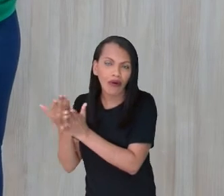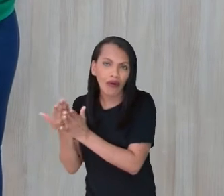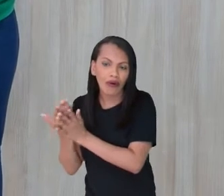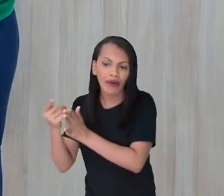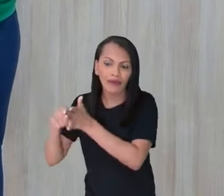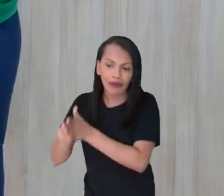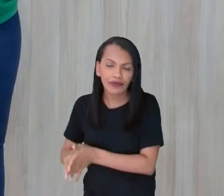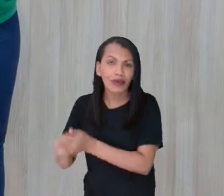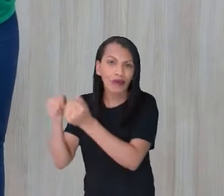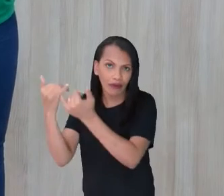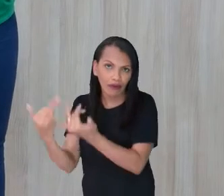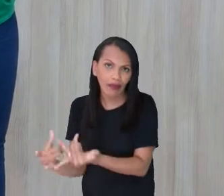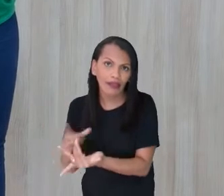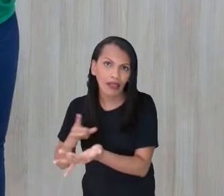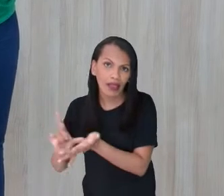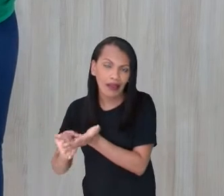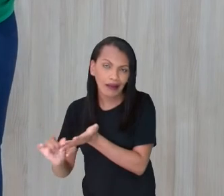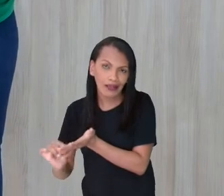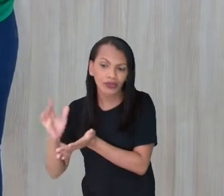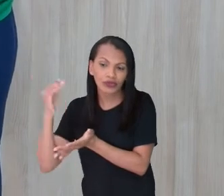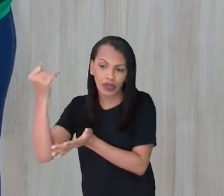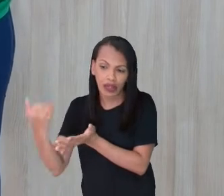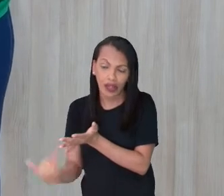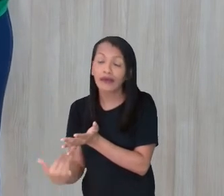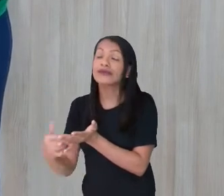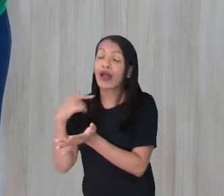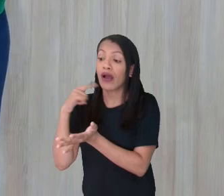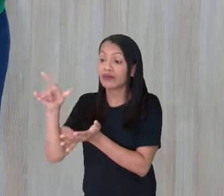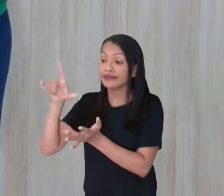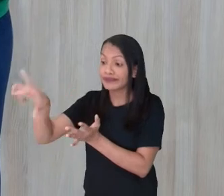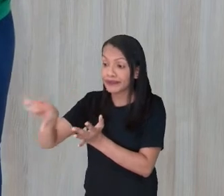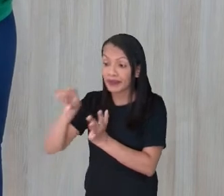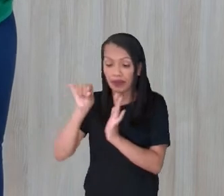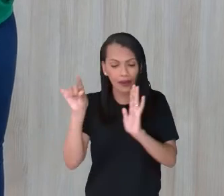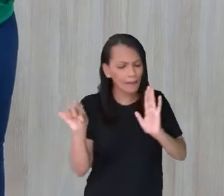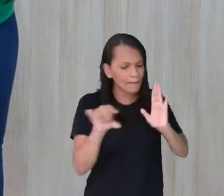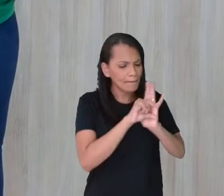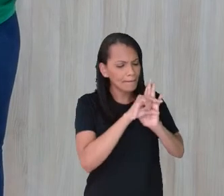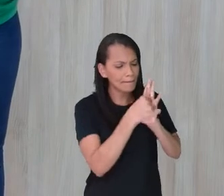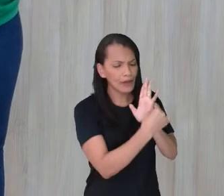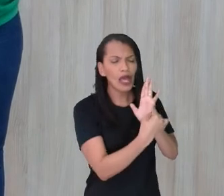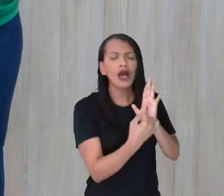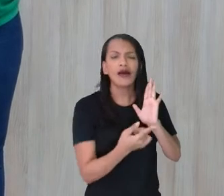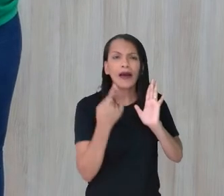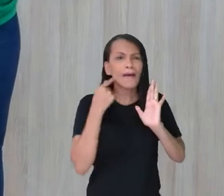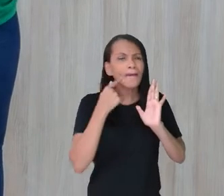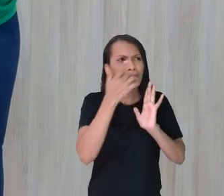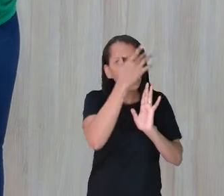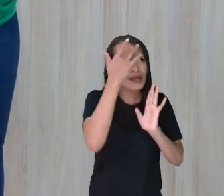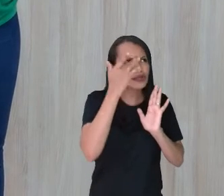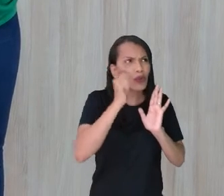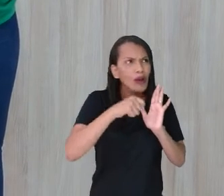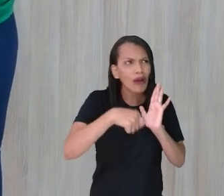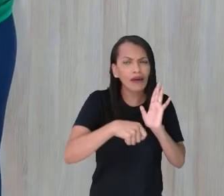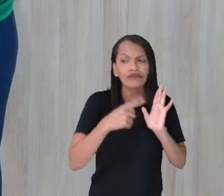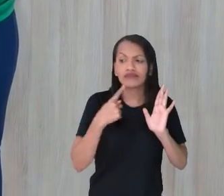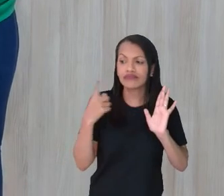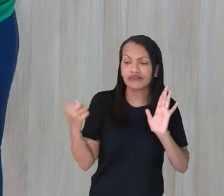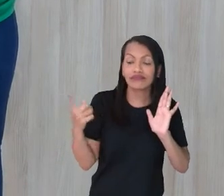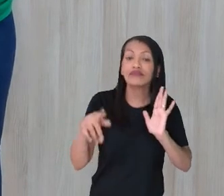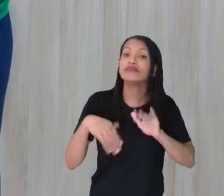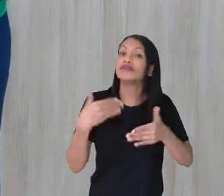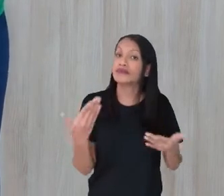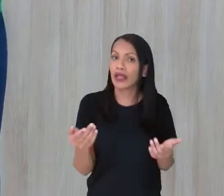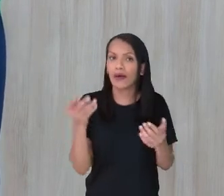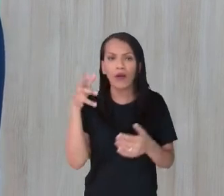Lendo bastante, escutando música, tá? Então, argumentar não é difícil, porque uma música pode ser um argumento. Você